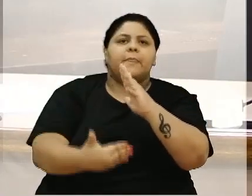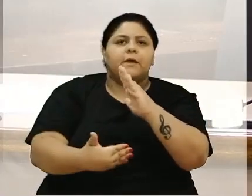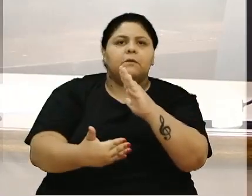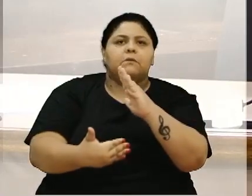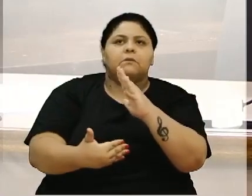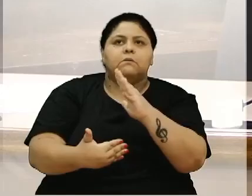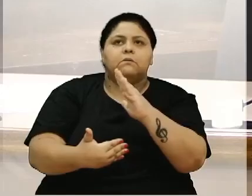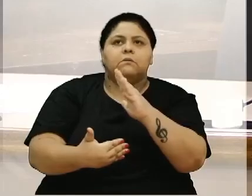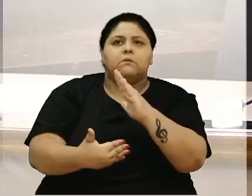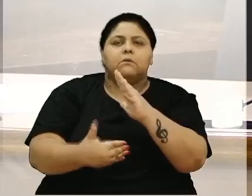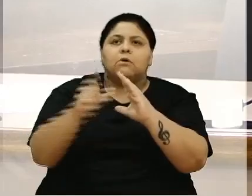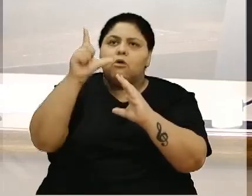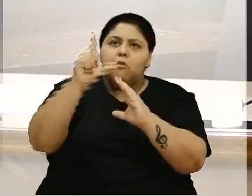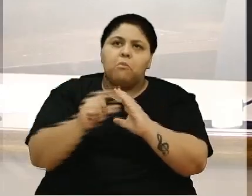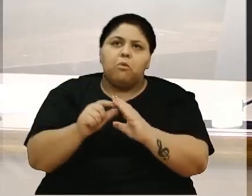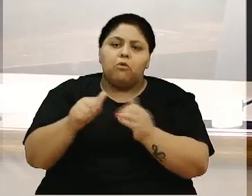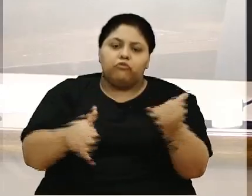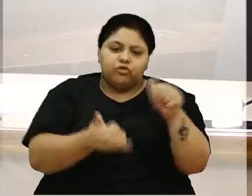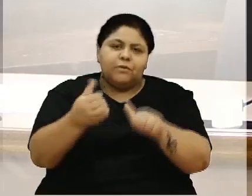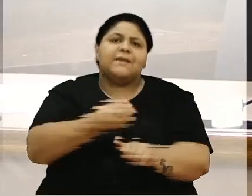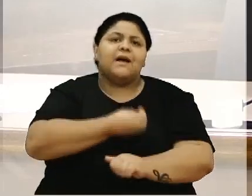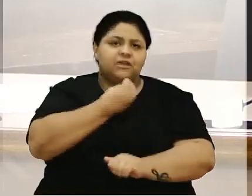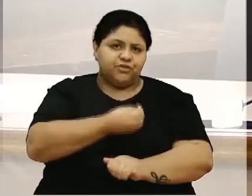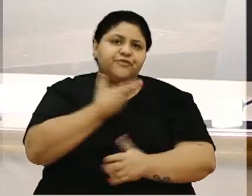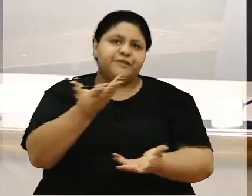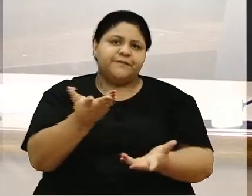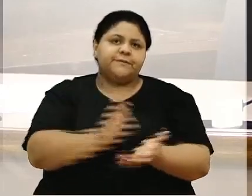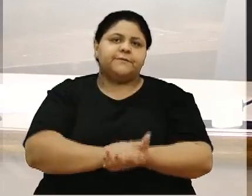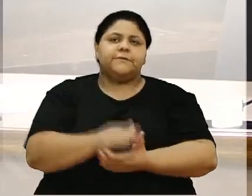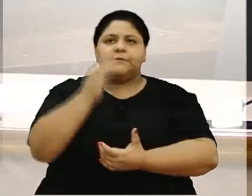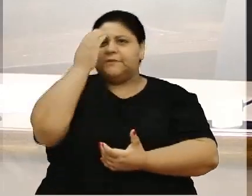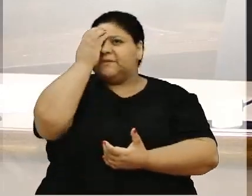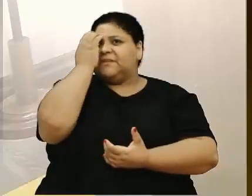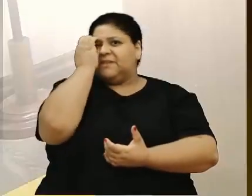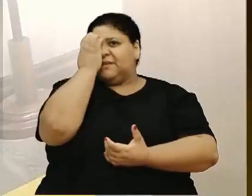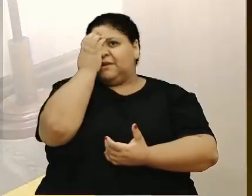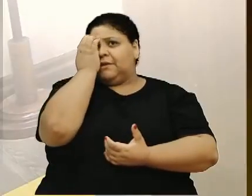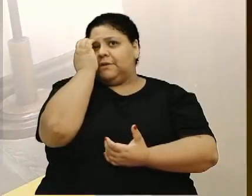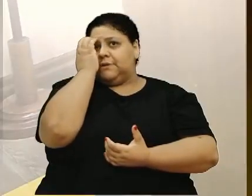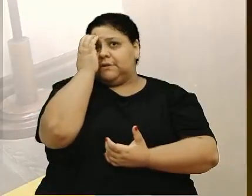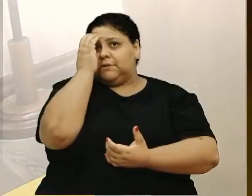dar pelo menos um pouco de dignidade para os coitados que estão lá nessa situação. Uma parte, por favor, vereador Xuxa.